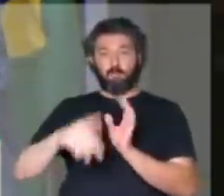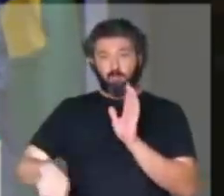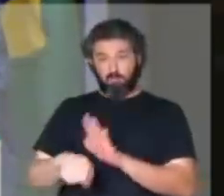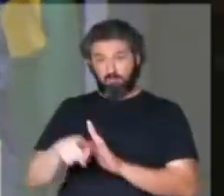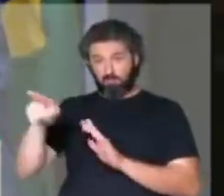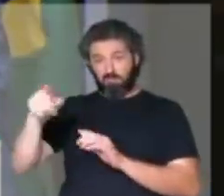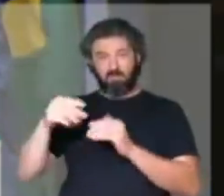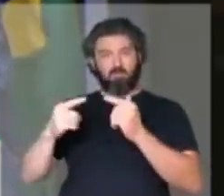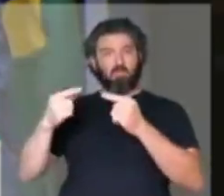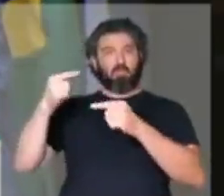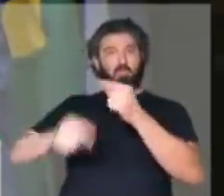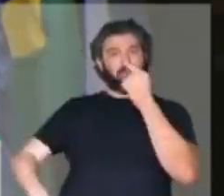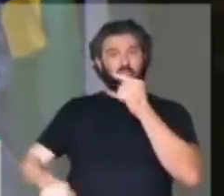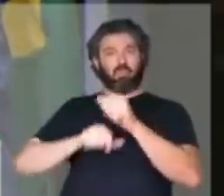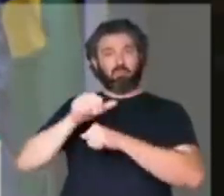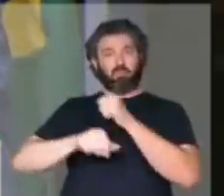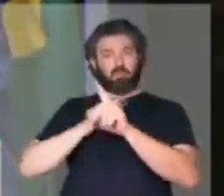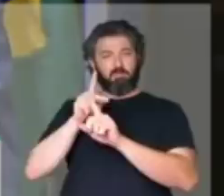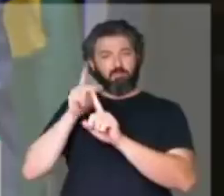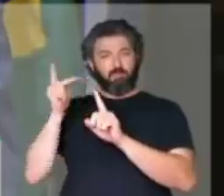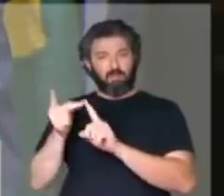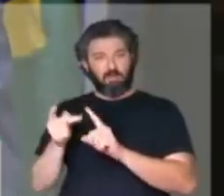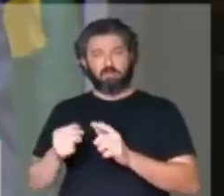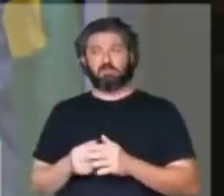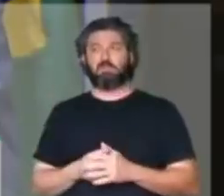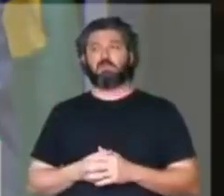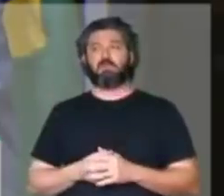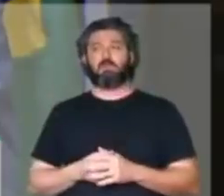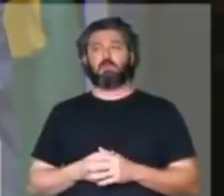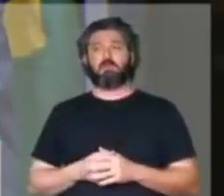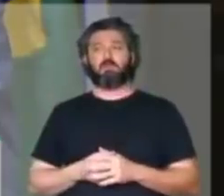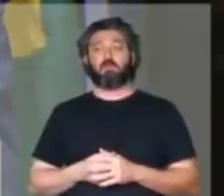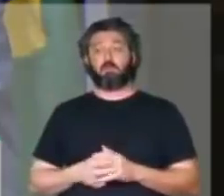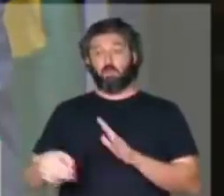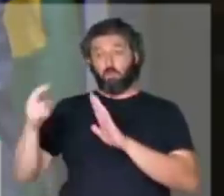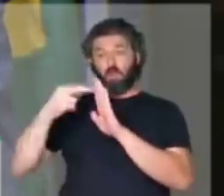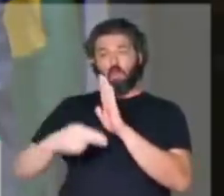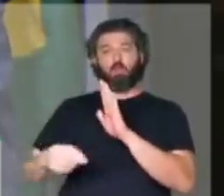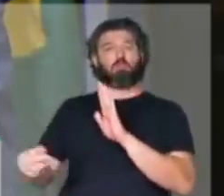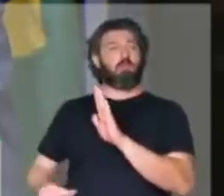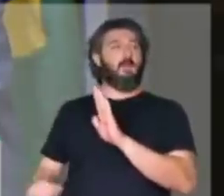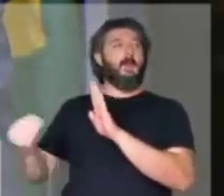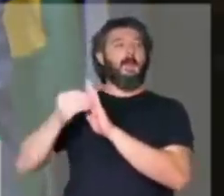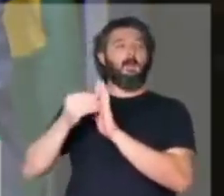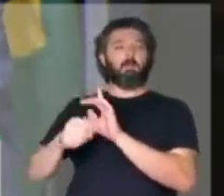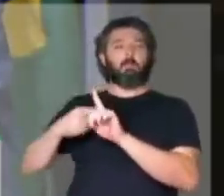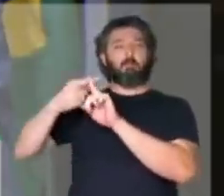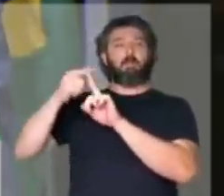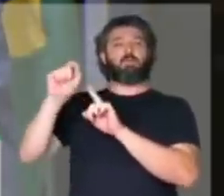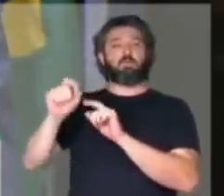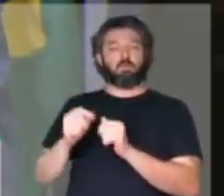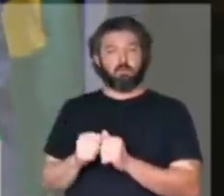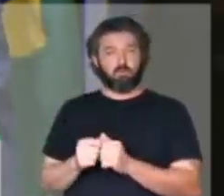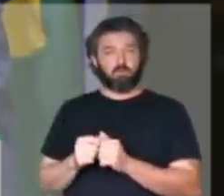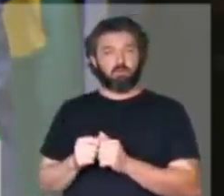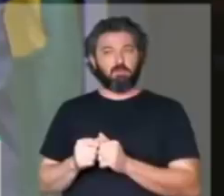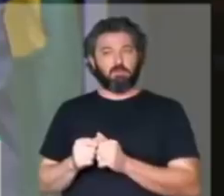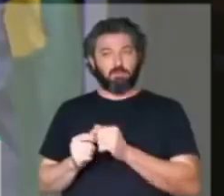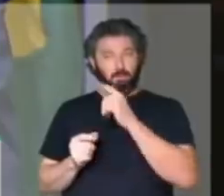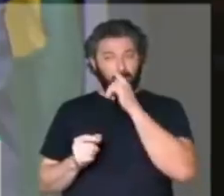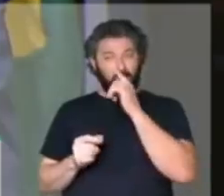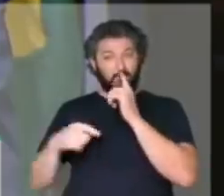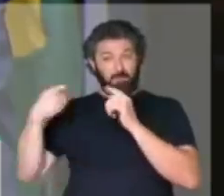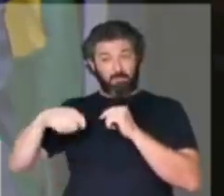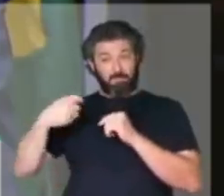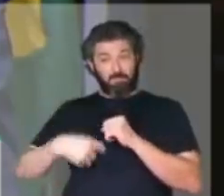dessa desfiguração da reforma previdenciária, o relator também coloca que deve